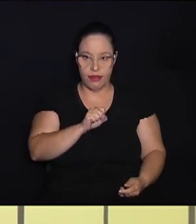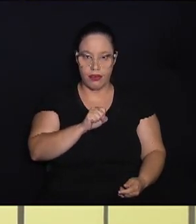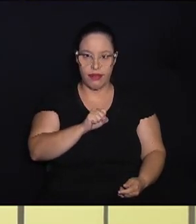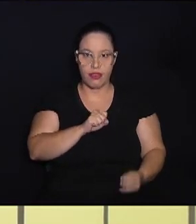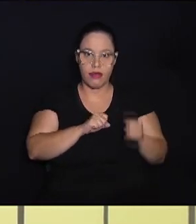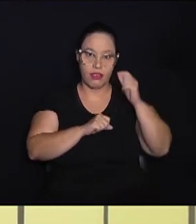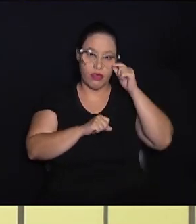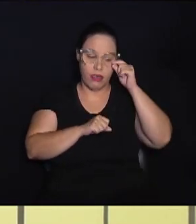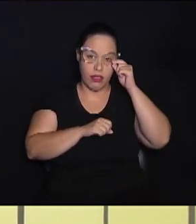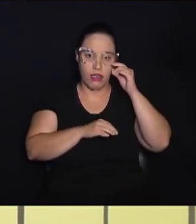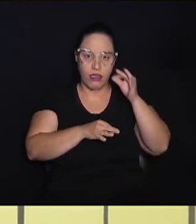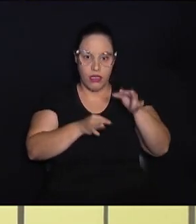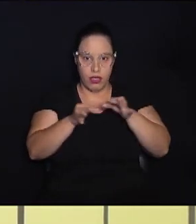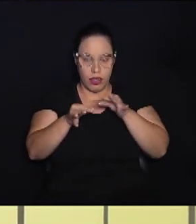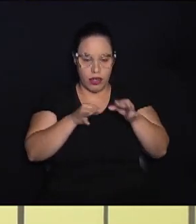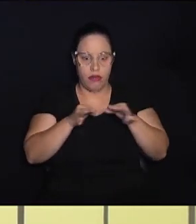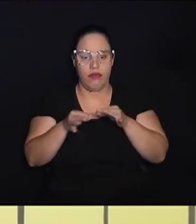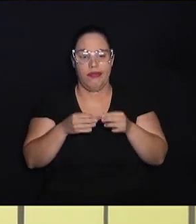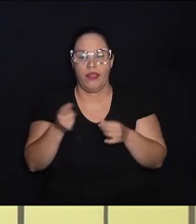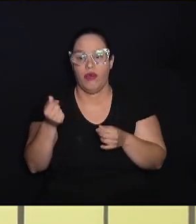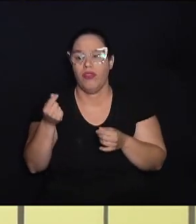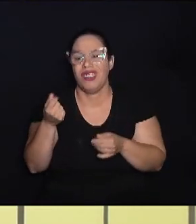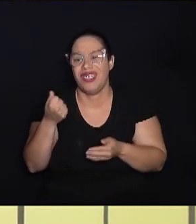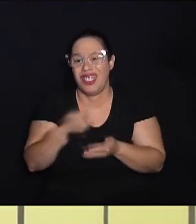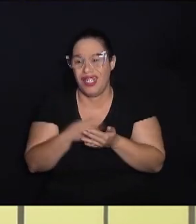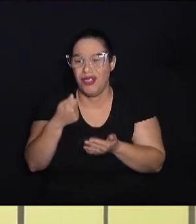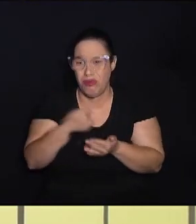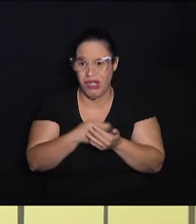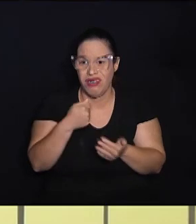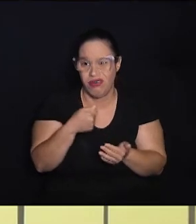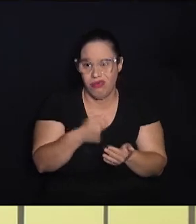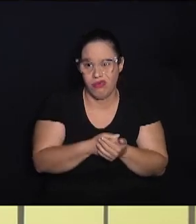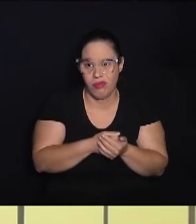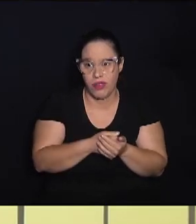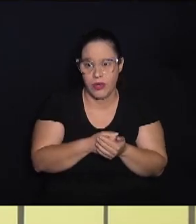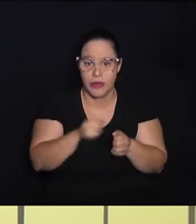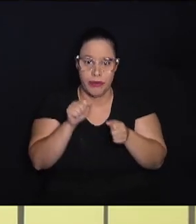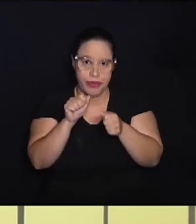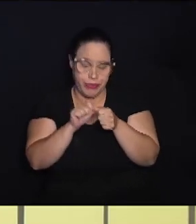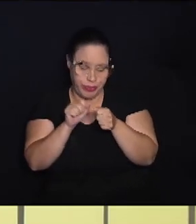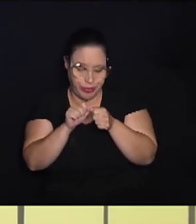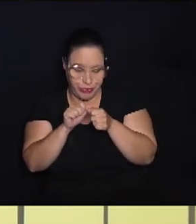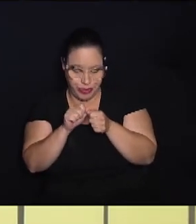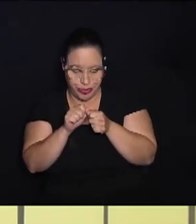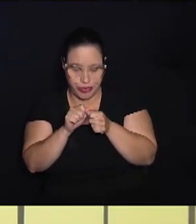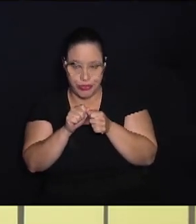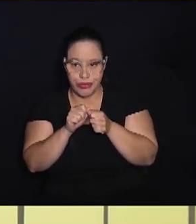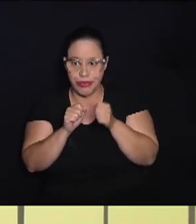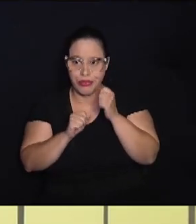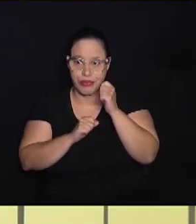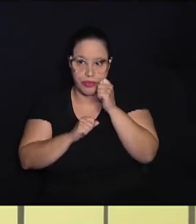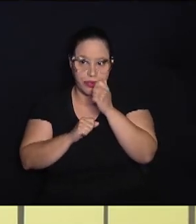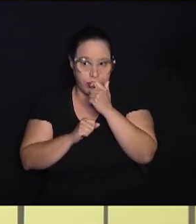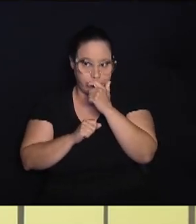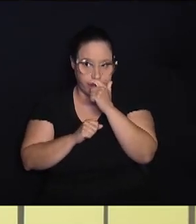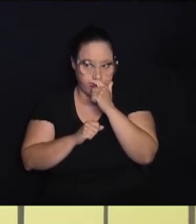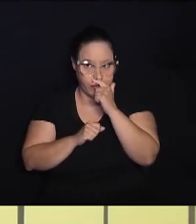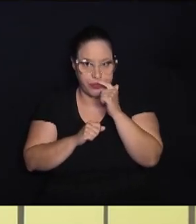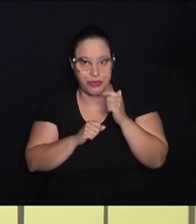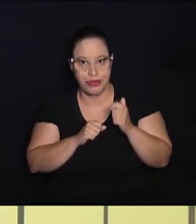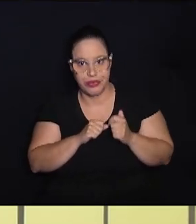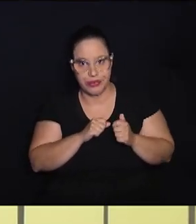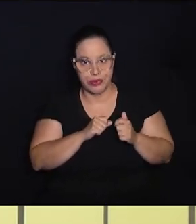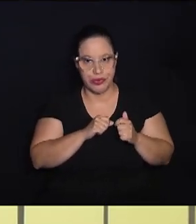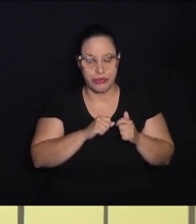vezes você não é remunerado por isso entendeu Você tem que eh ou depois você vai fazer um financiamento coletivo ou depois você vai eh fazer uma